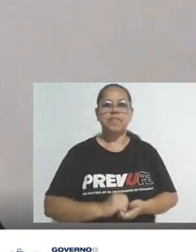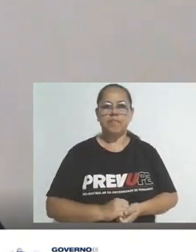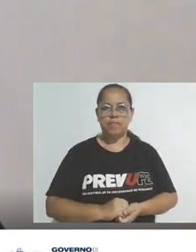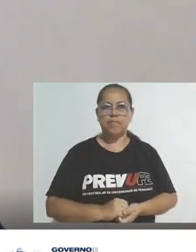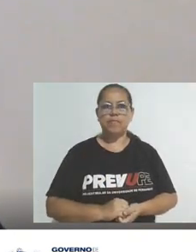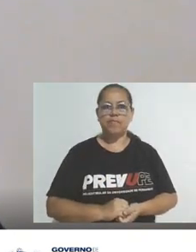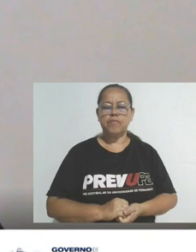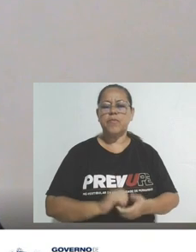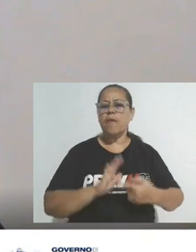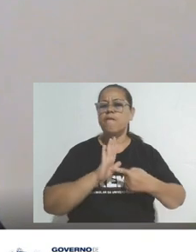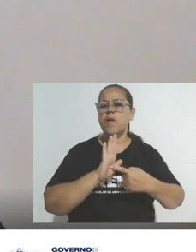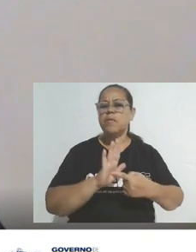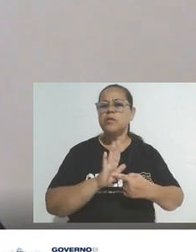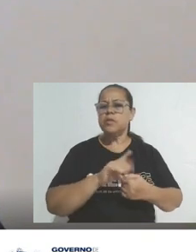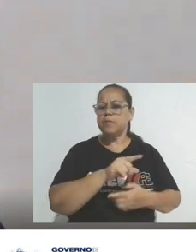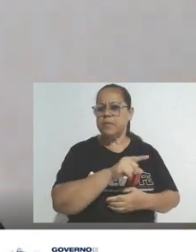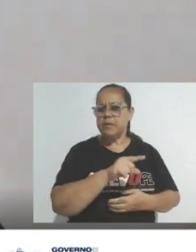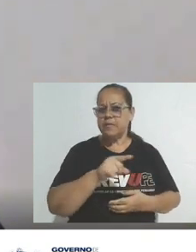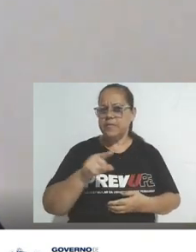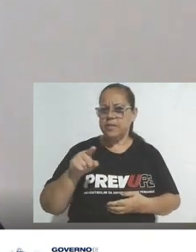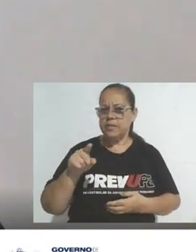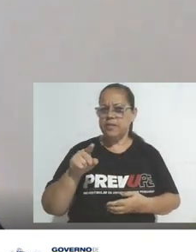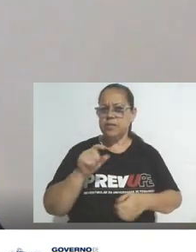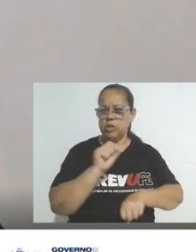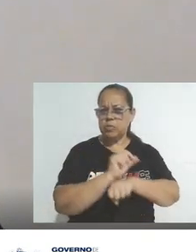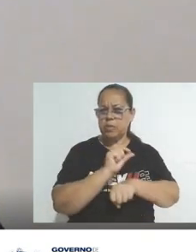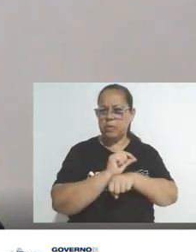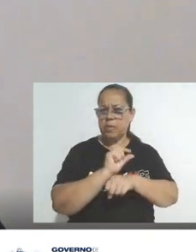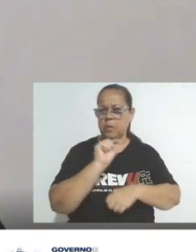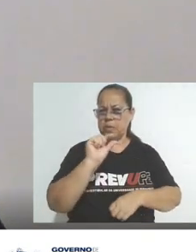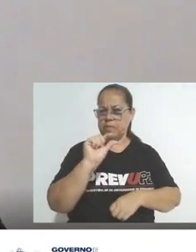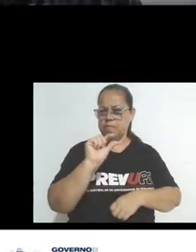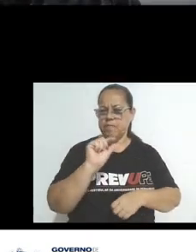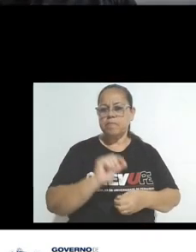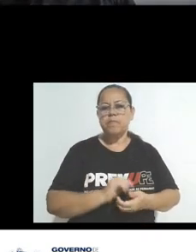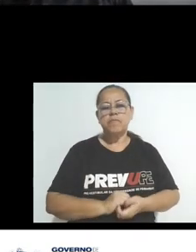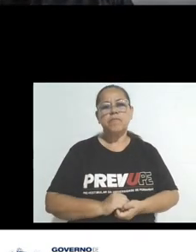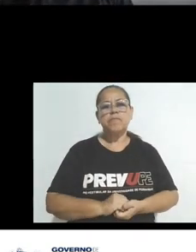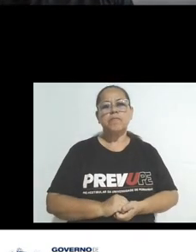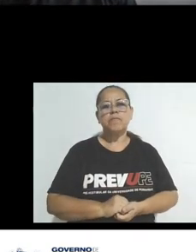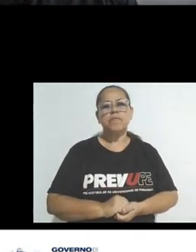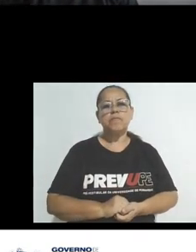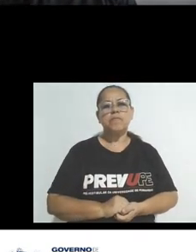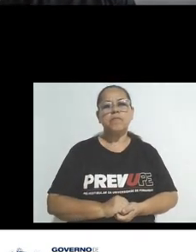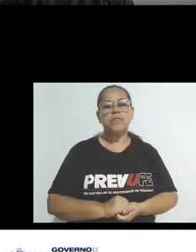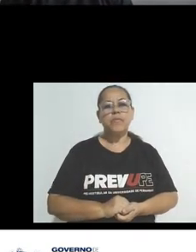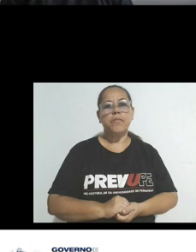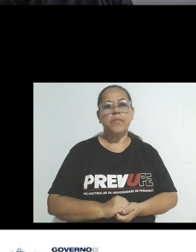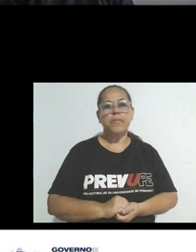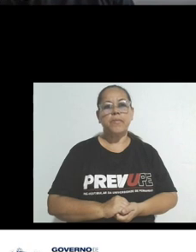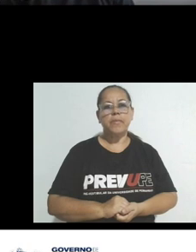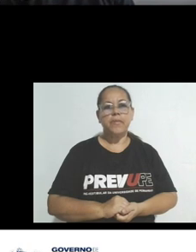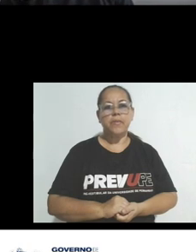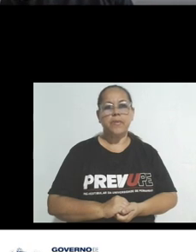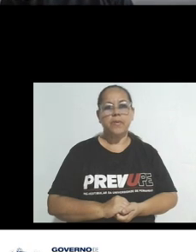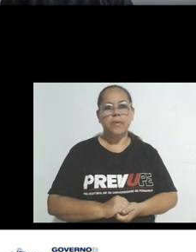apresentar aqui para vocês um minuto por favor bom pessoal agora vamos